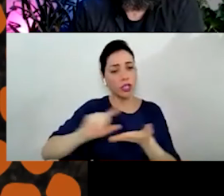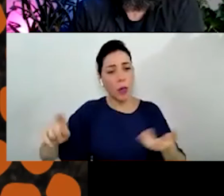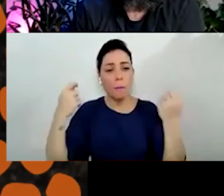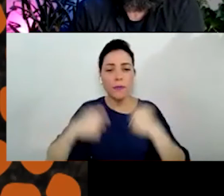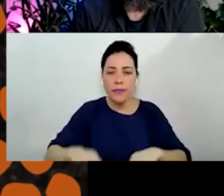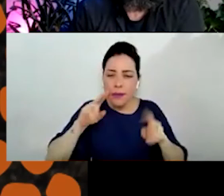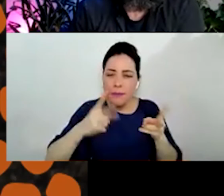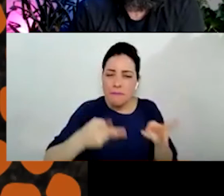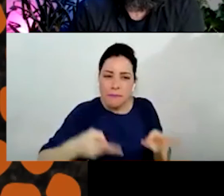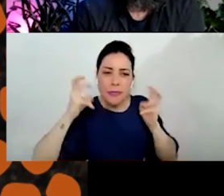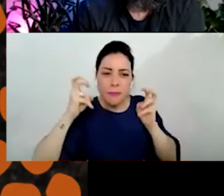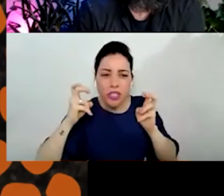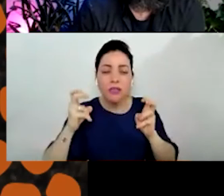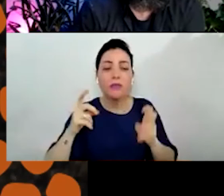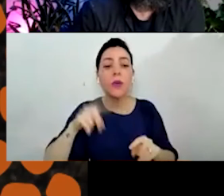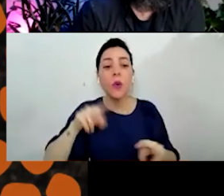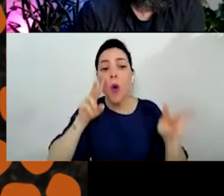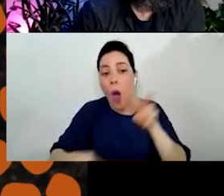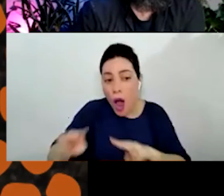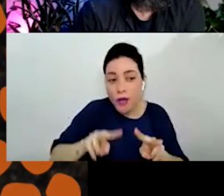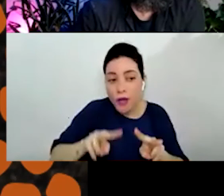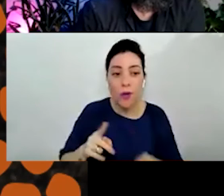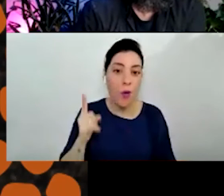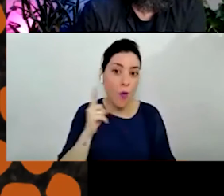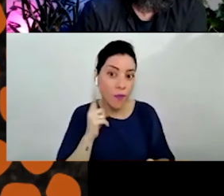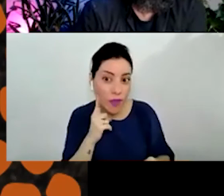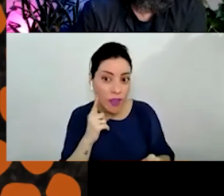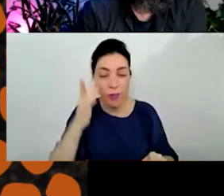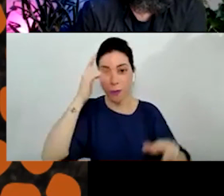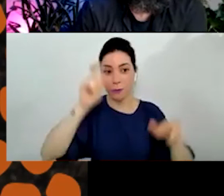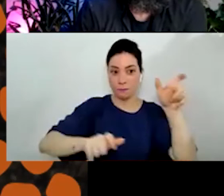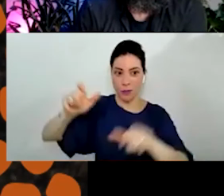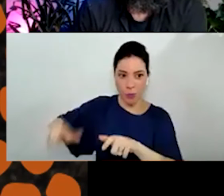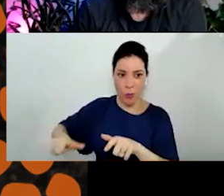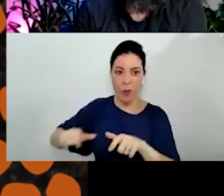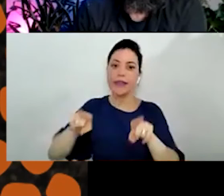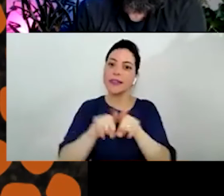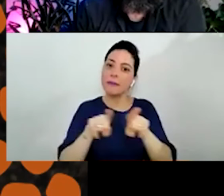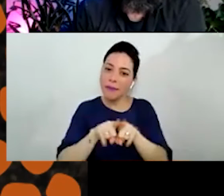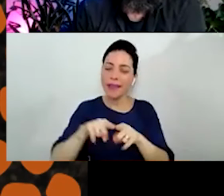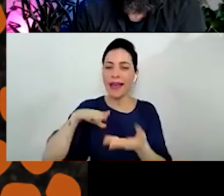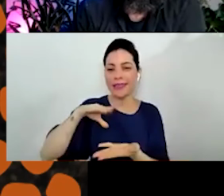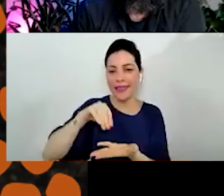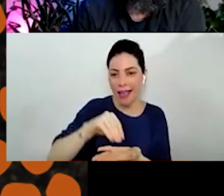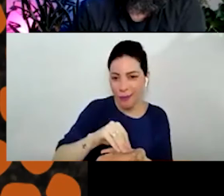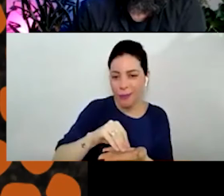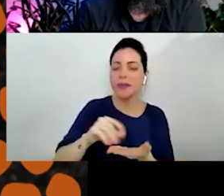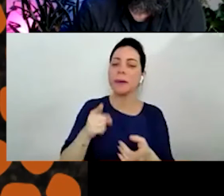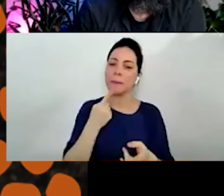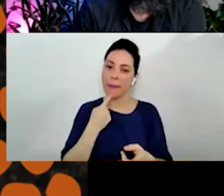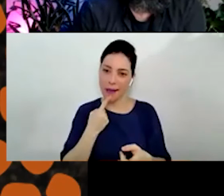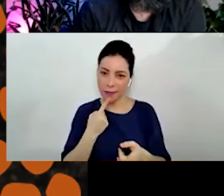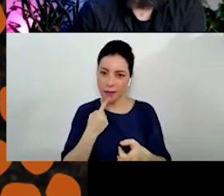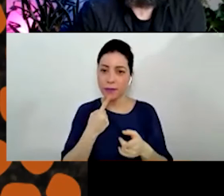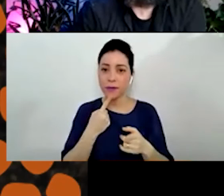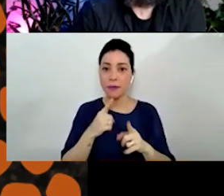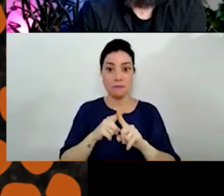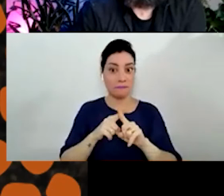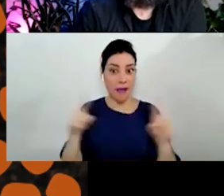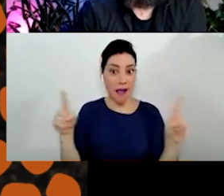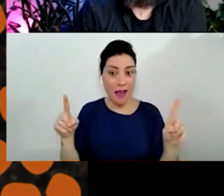é o tato olfato e ao Paladar é hoje e ainda não é possível mais por exemplo impressoras de